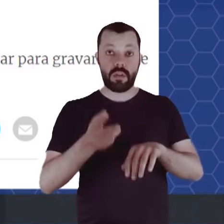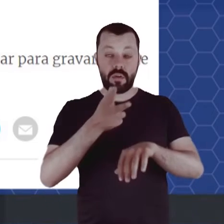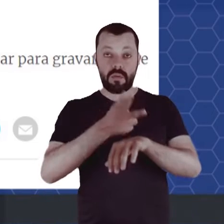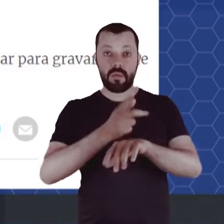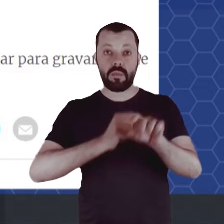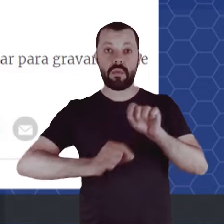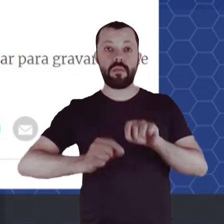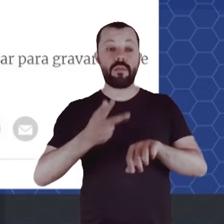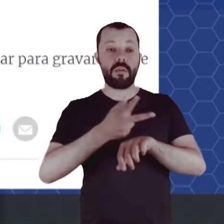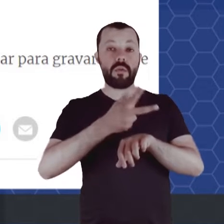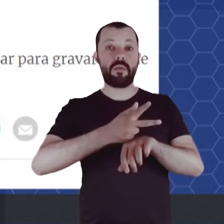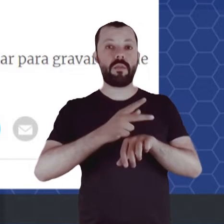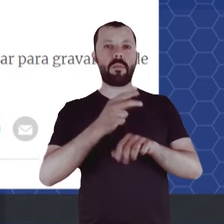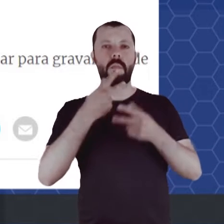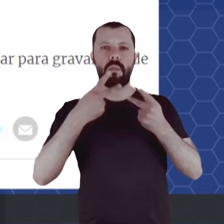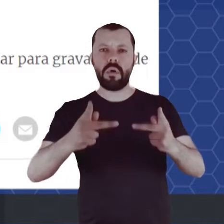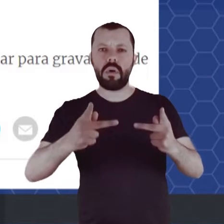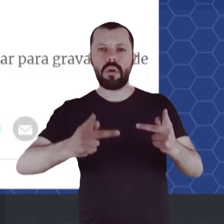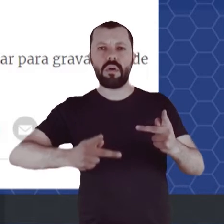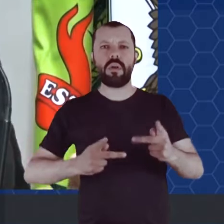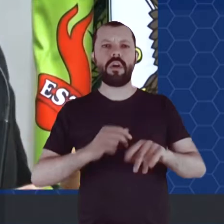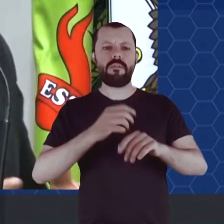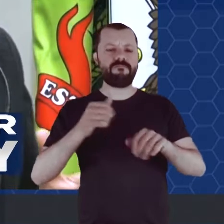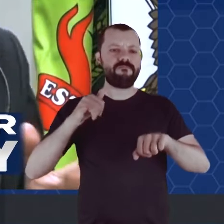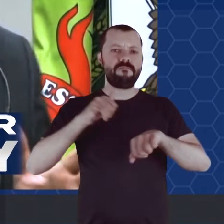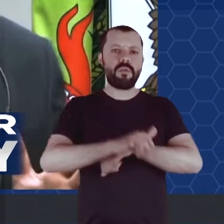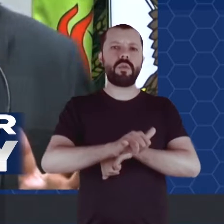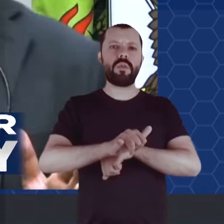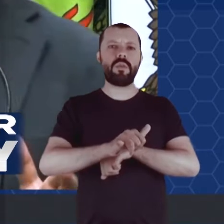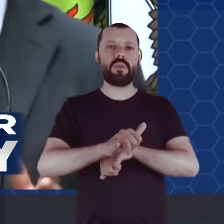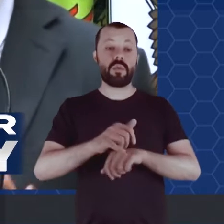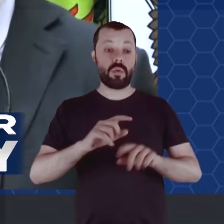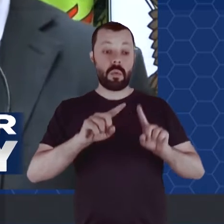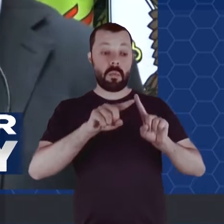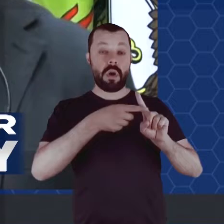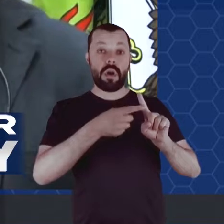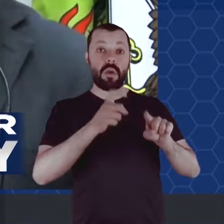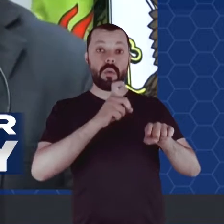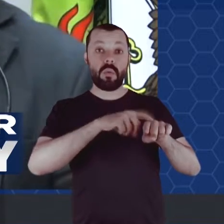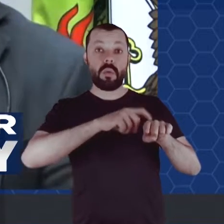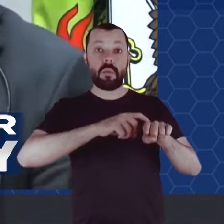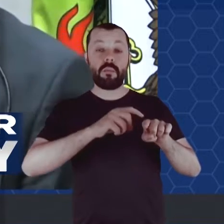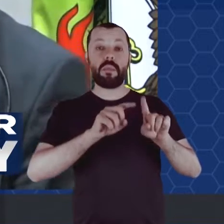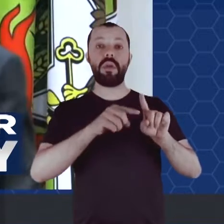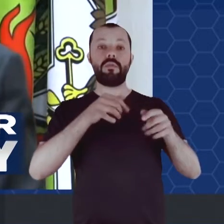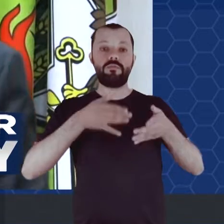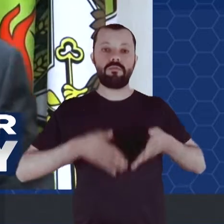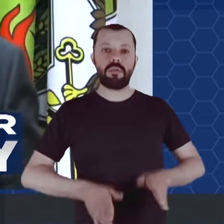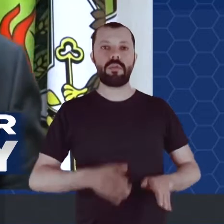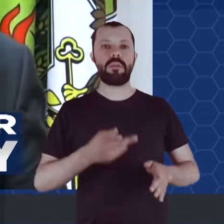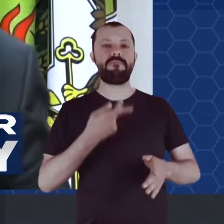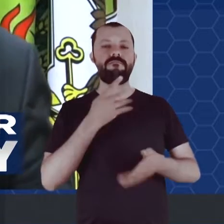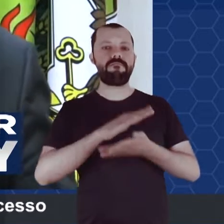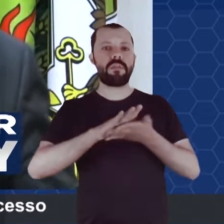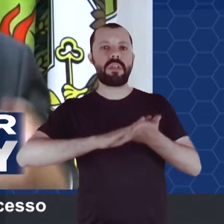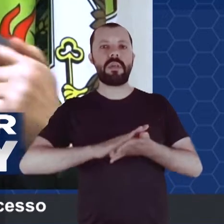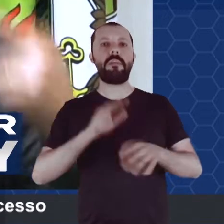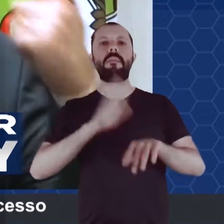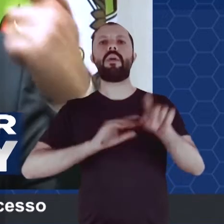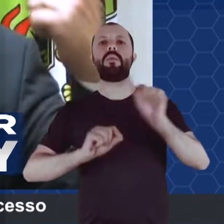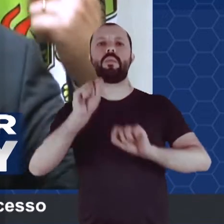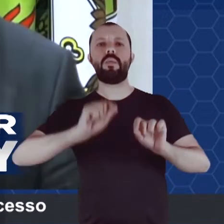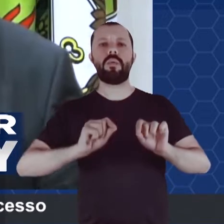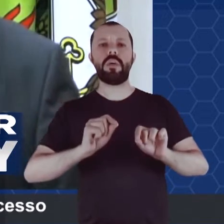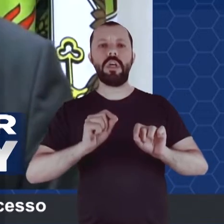esta filmagem que filmaram este abusando de uma grávida na hora do parto não vale nada. E